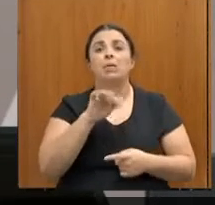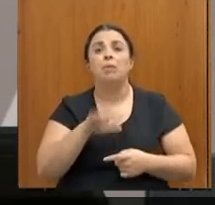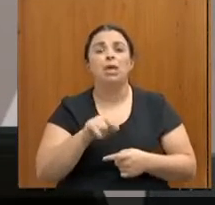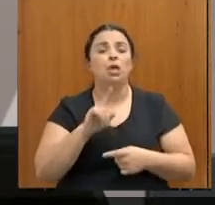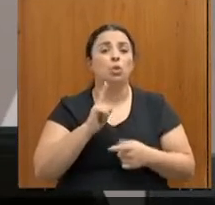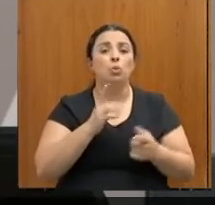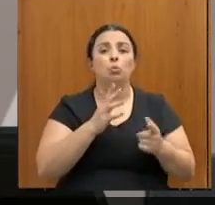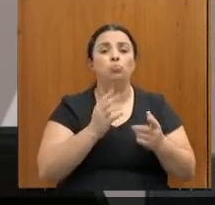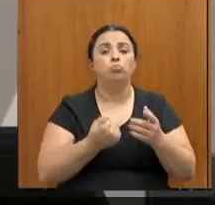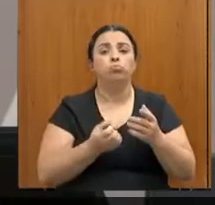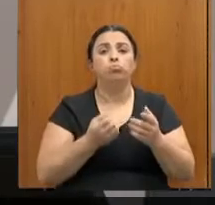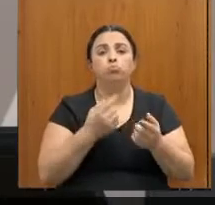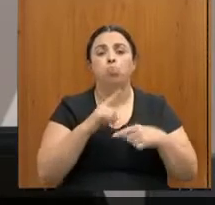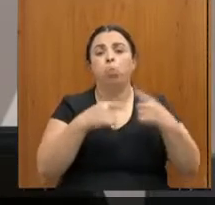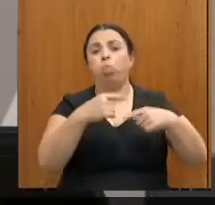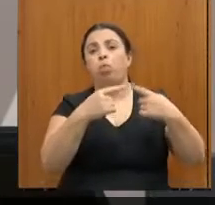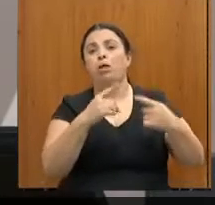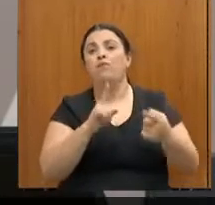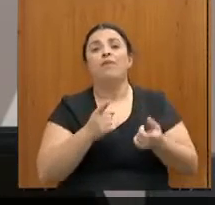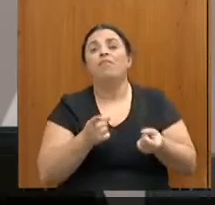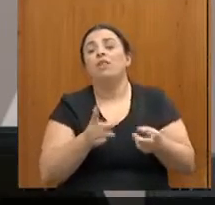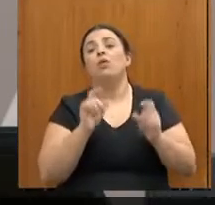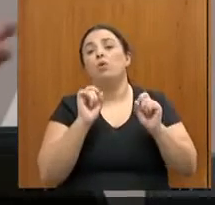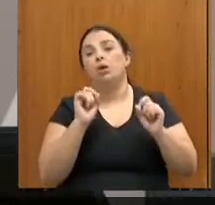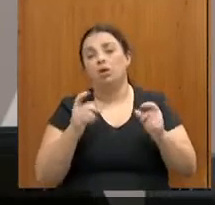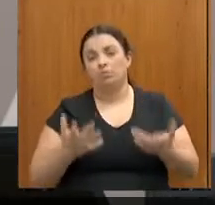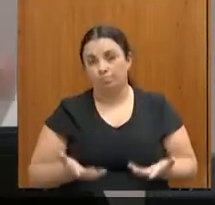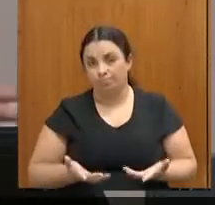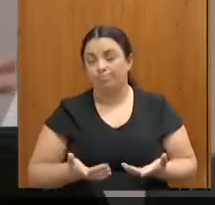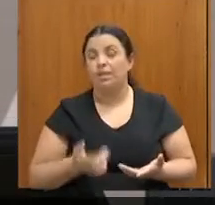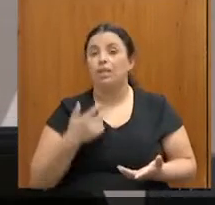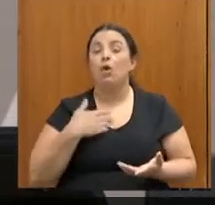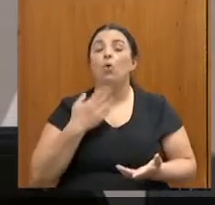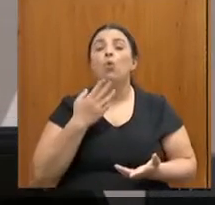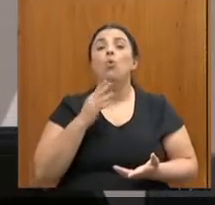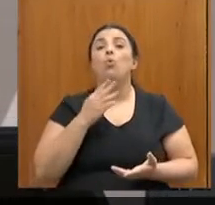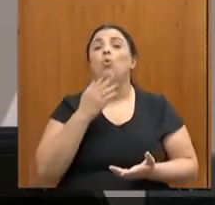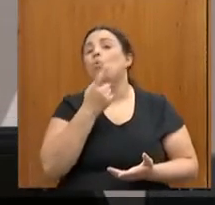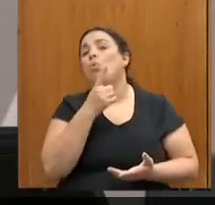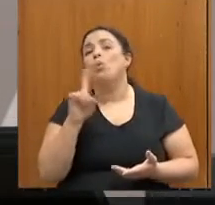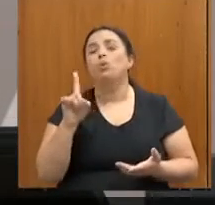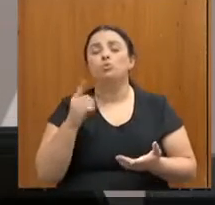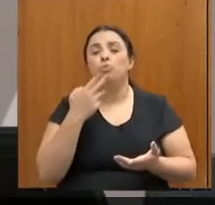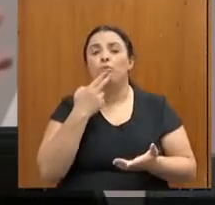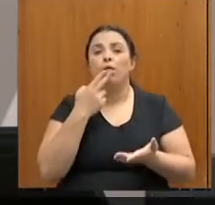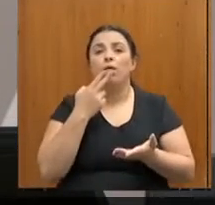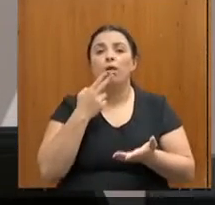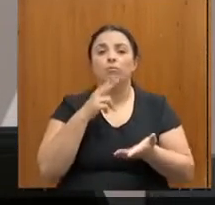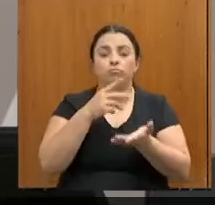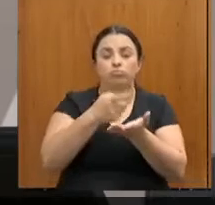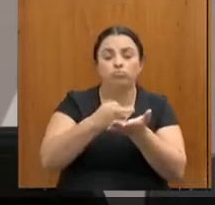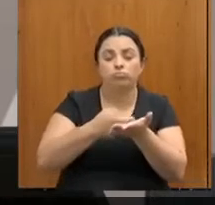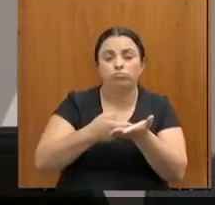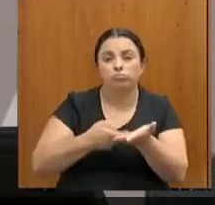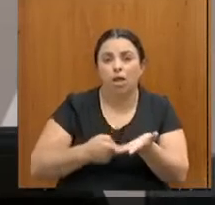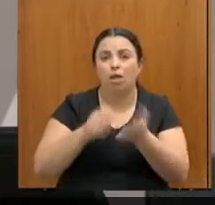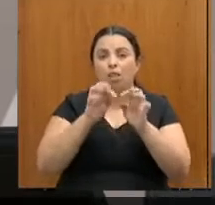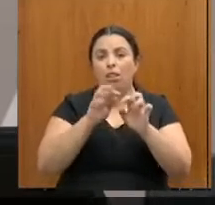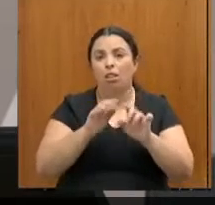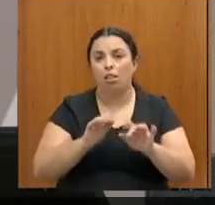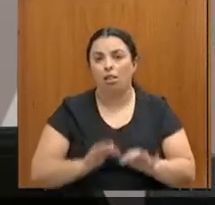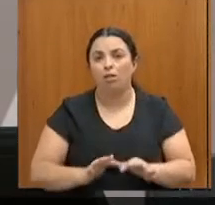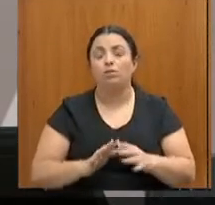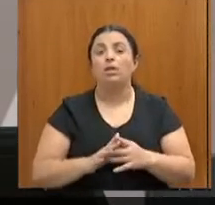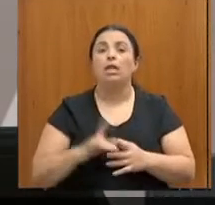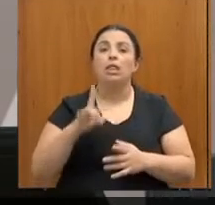e por último é isso que eu vou encaminhar por escrito né tem também o filme né eu tenho acho que